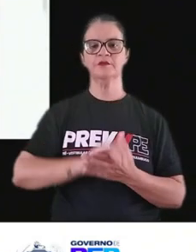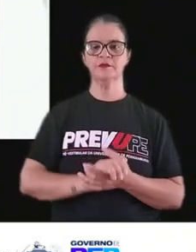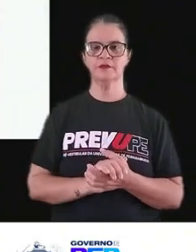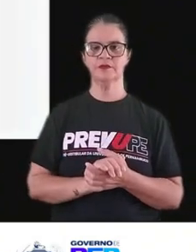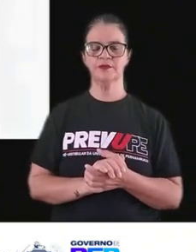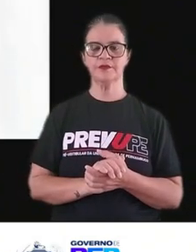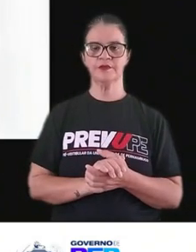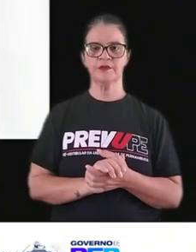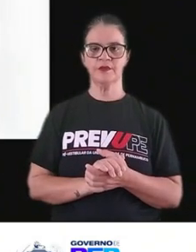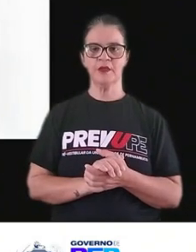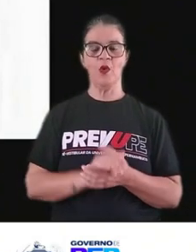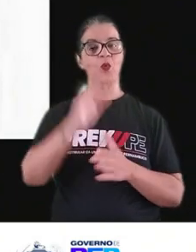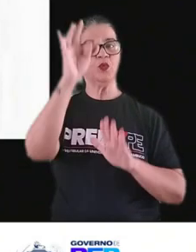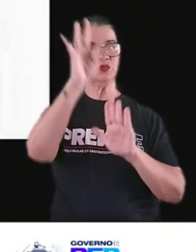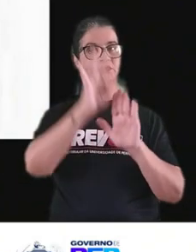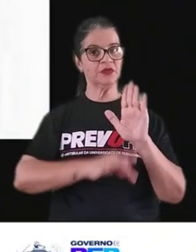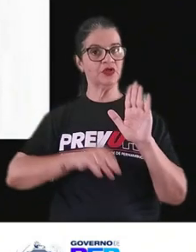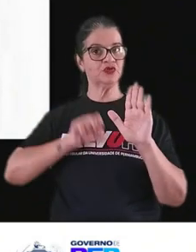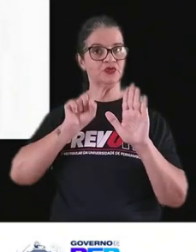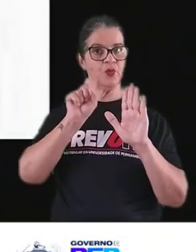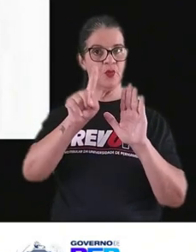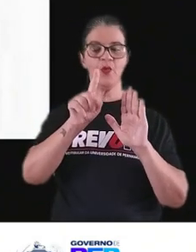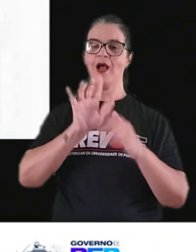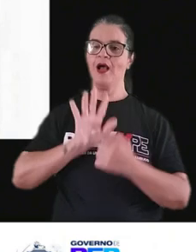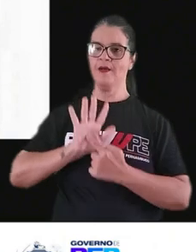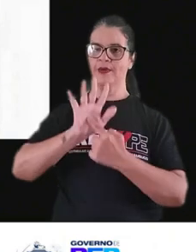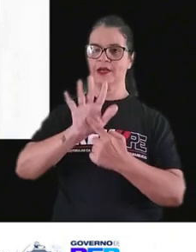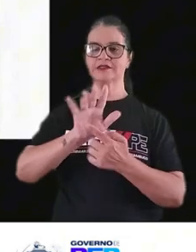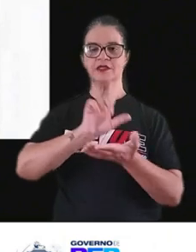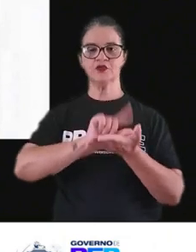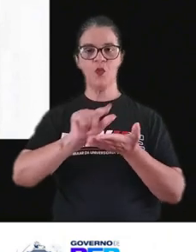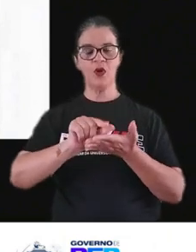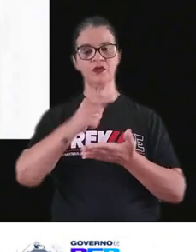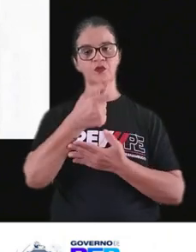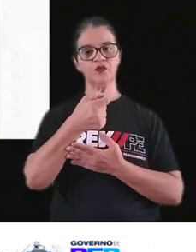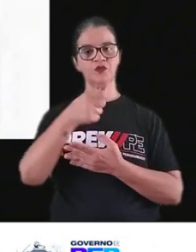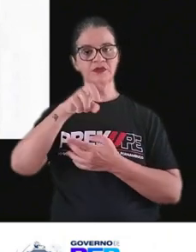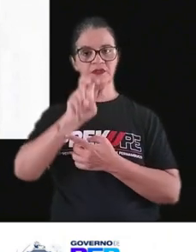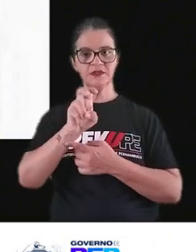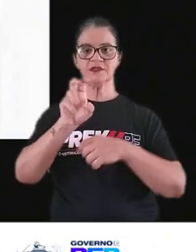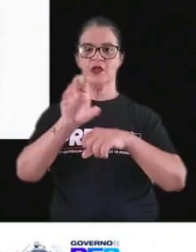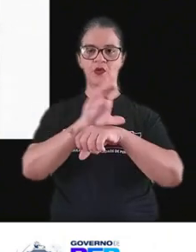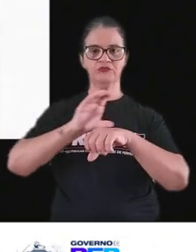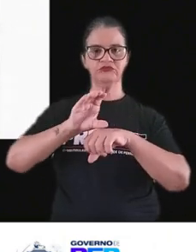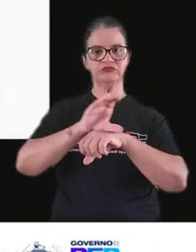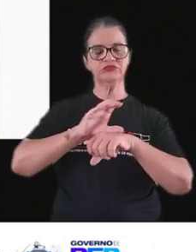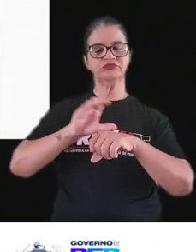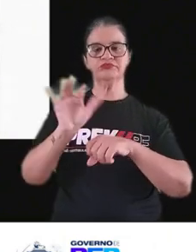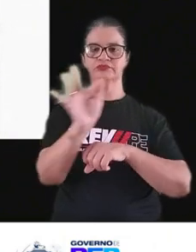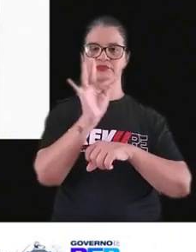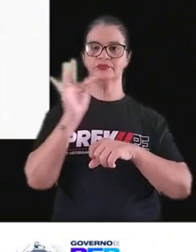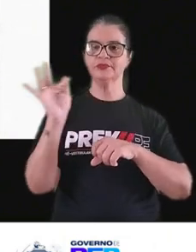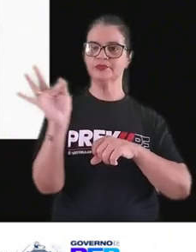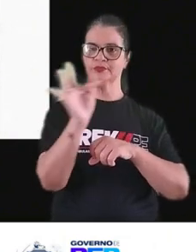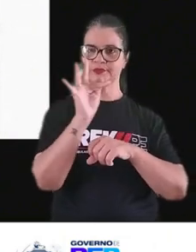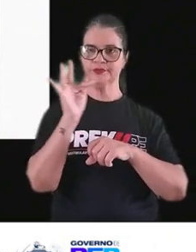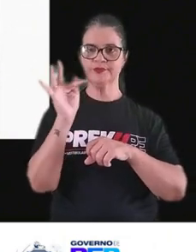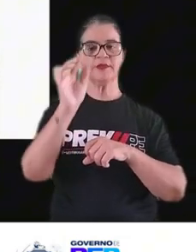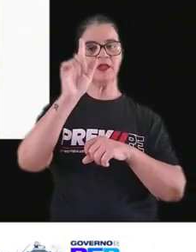o texto 1 apresenta o artigo 205 da Constituição Federal